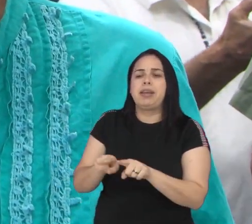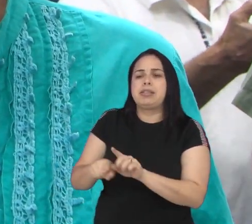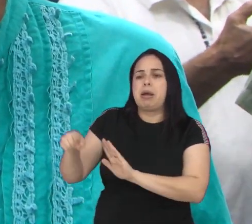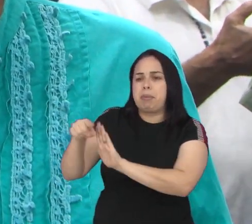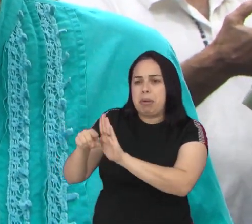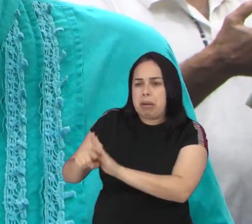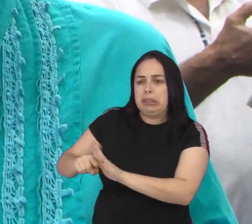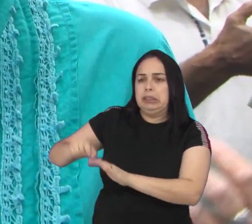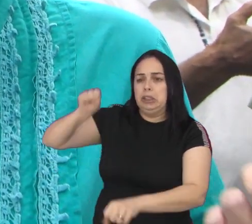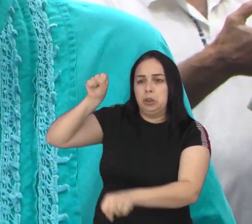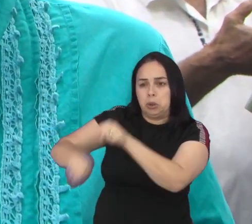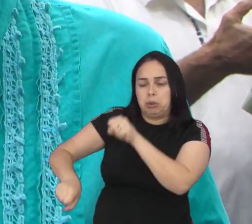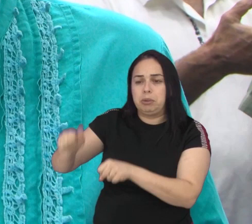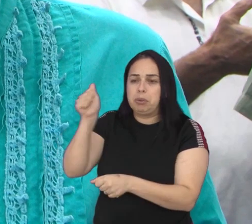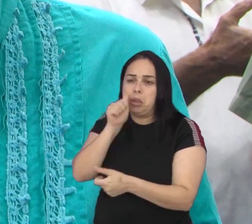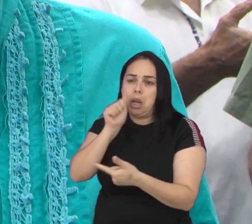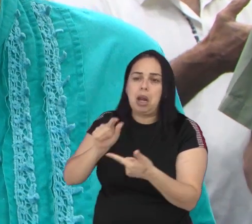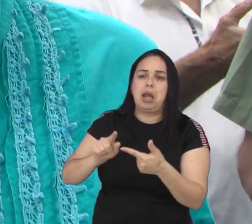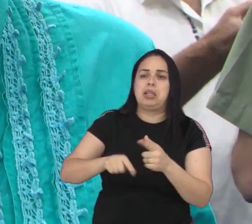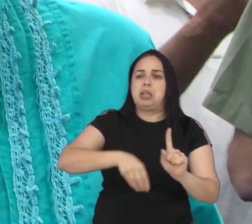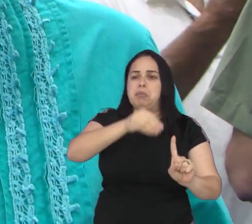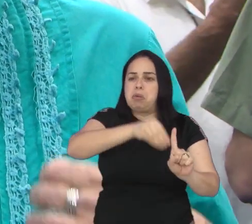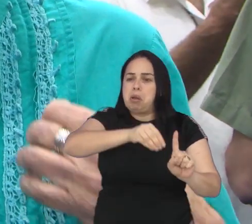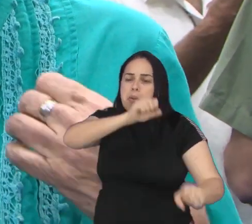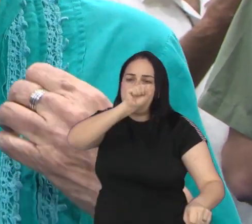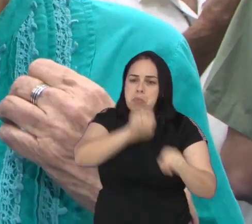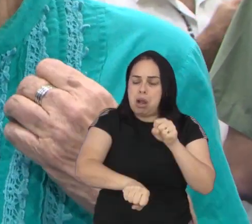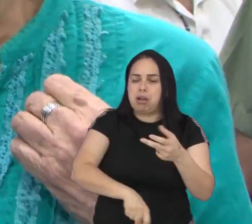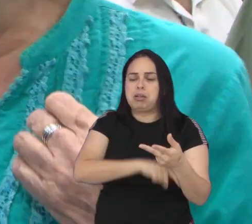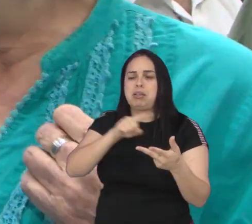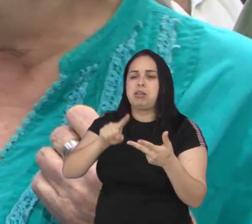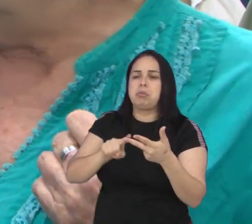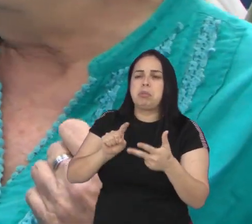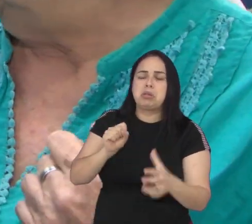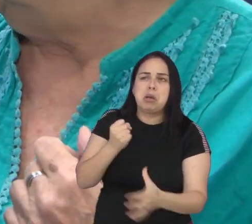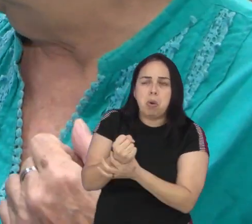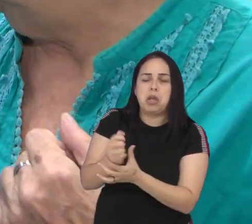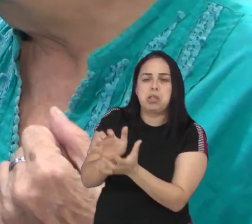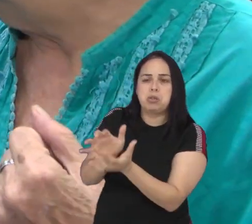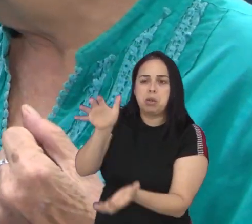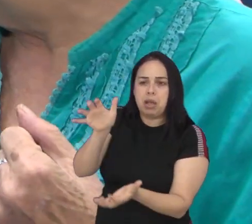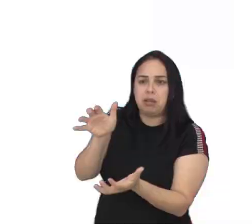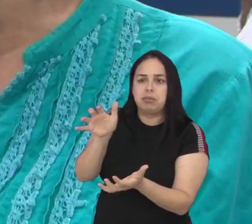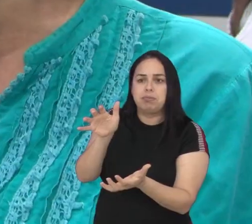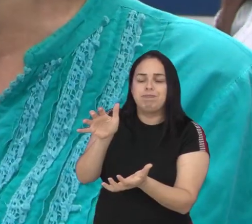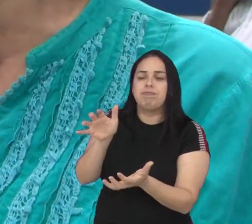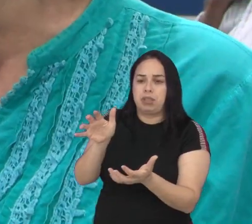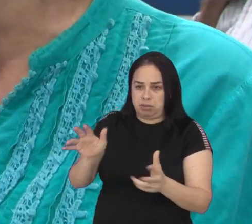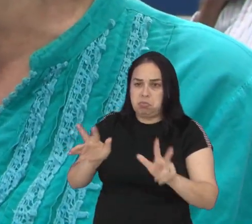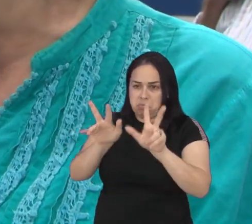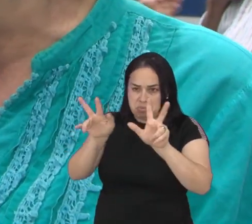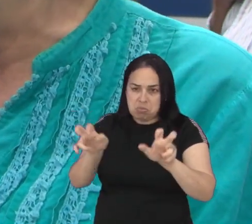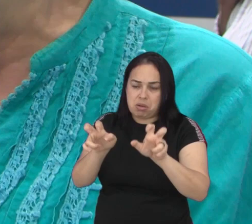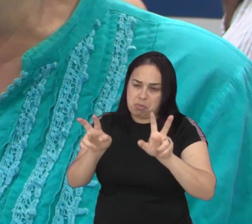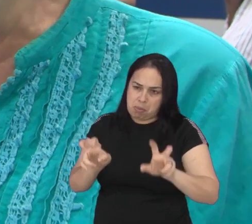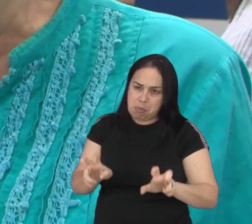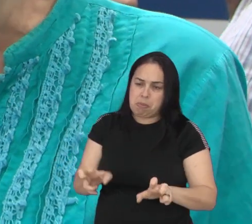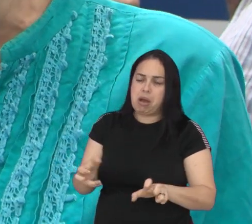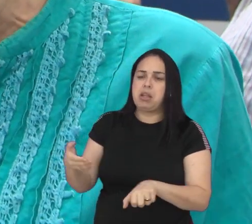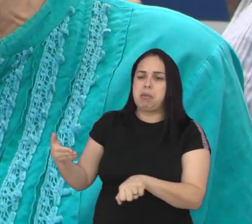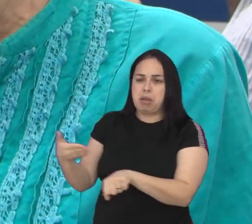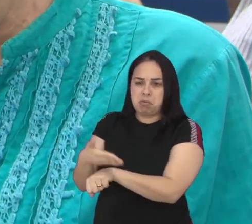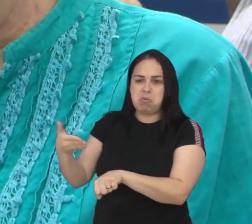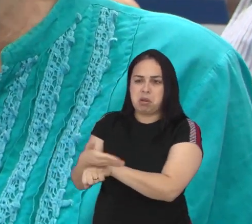número de estupro de mulheres, estupro de vulneráveis, segurança do idoso. Teve muitos representantes aqui